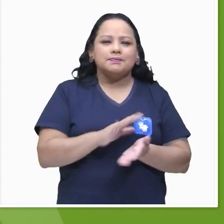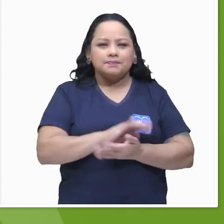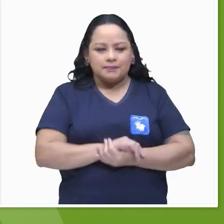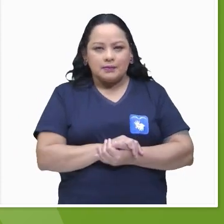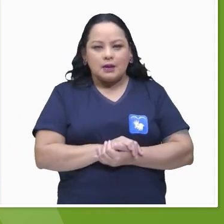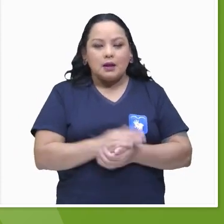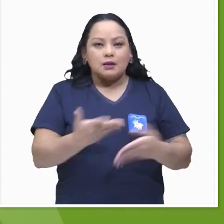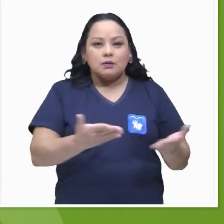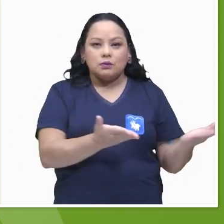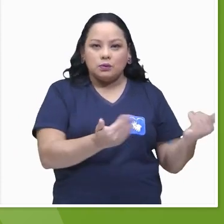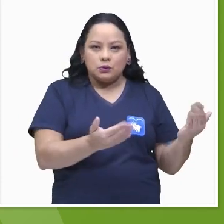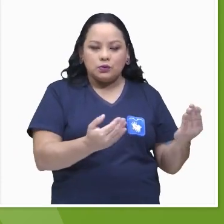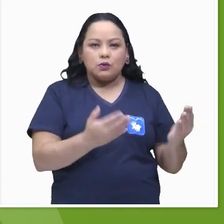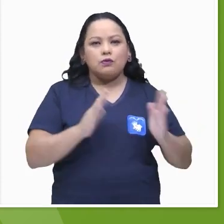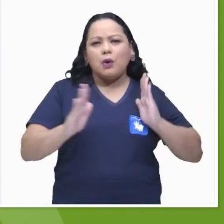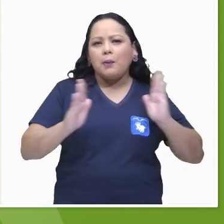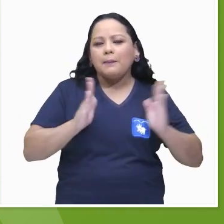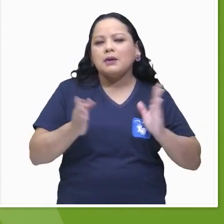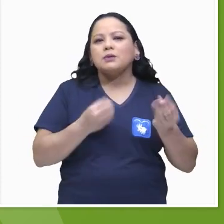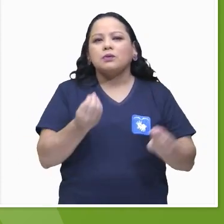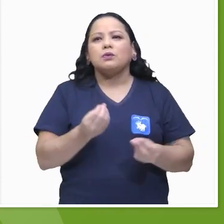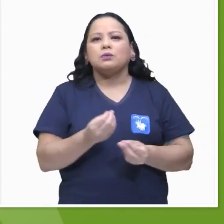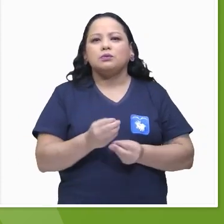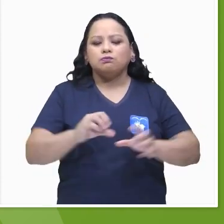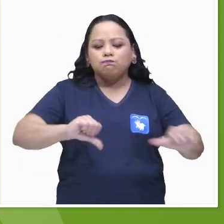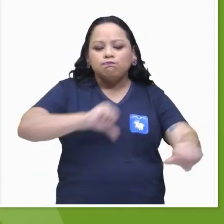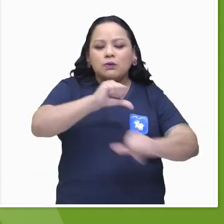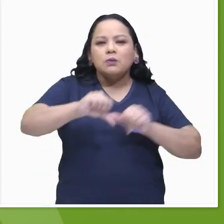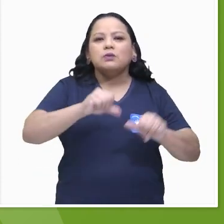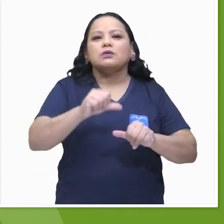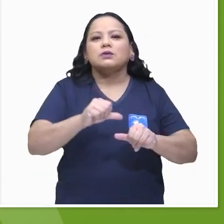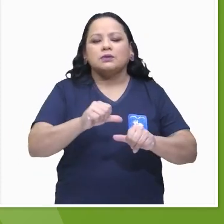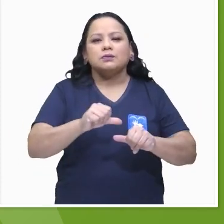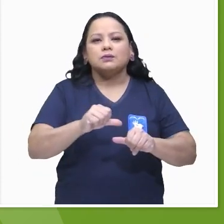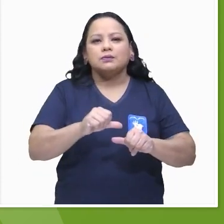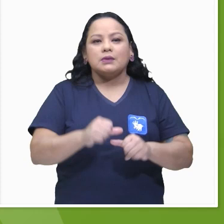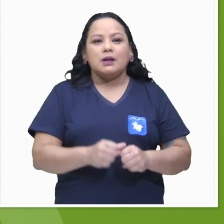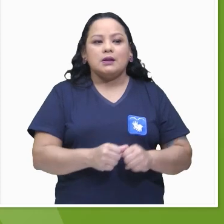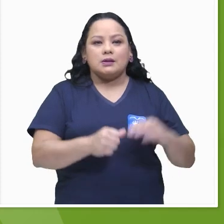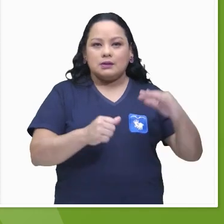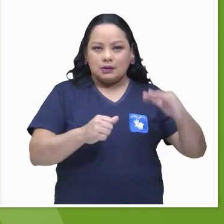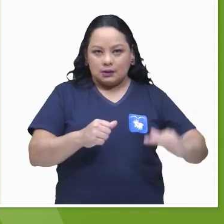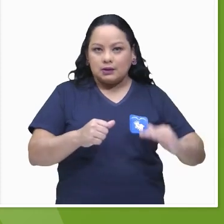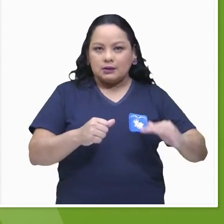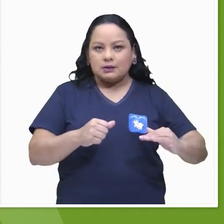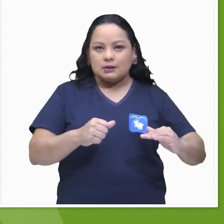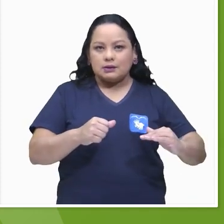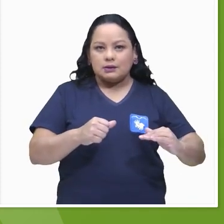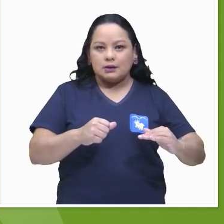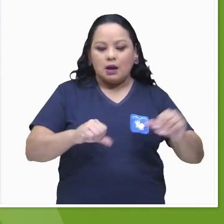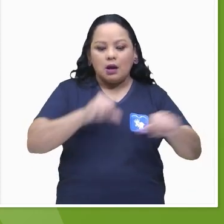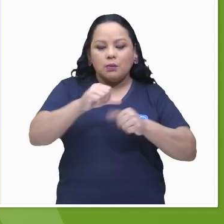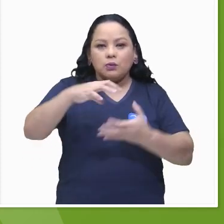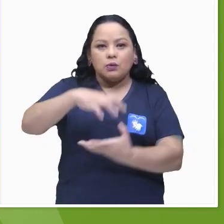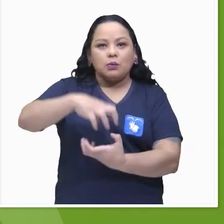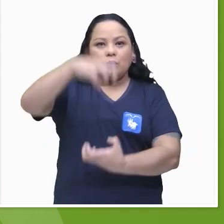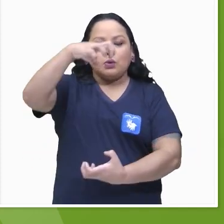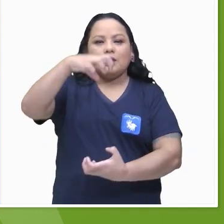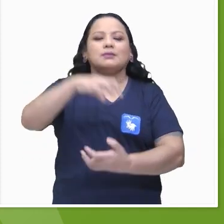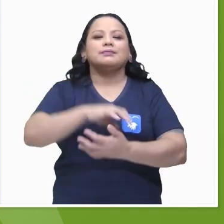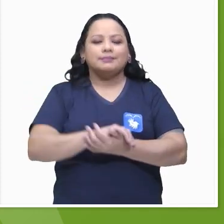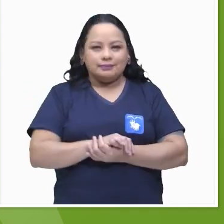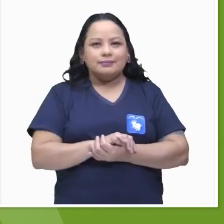a adolescência é essa fase que vai marcar a transição entre a infância e a idade adulta. Então, vai